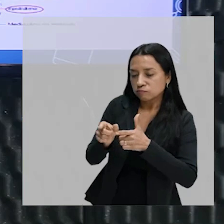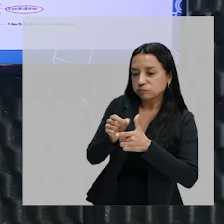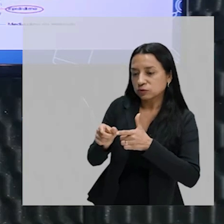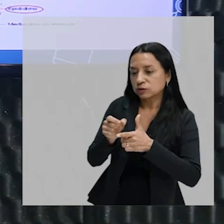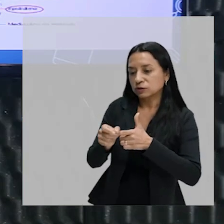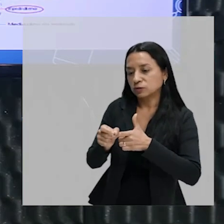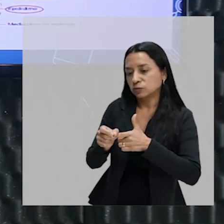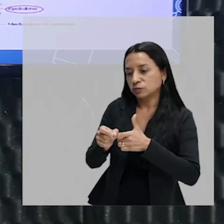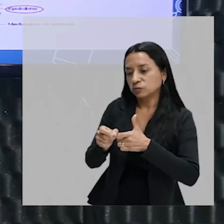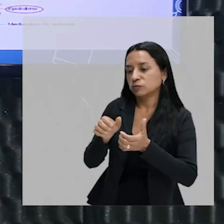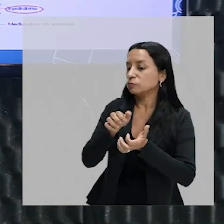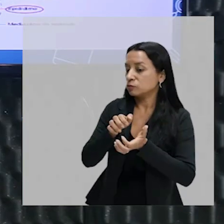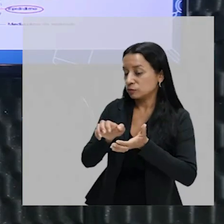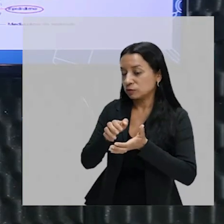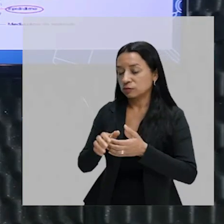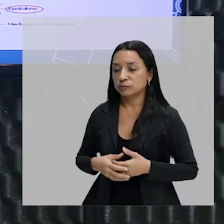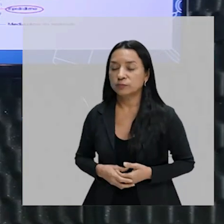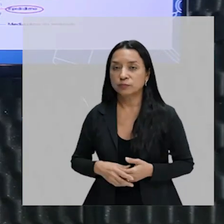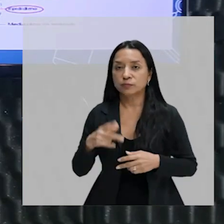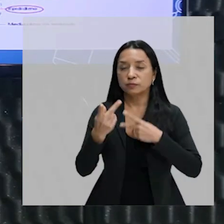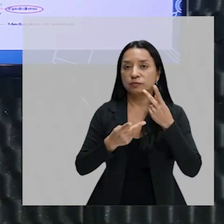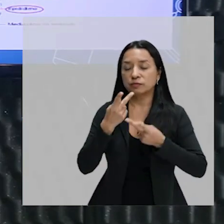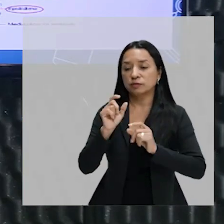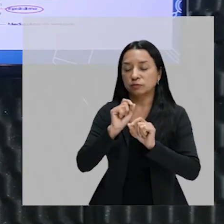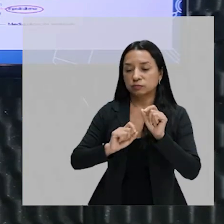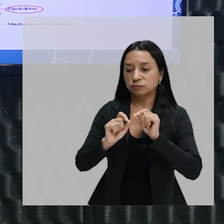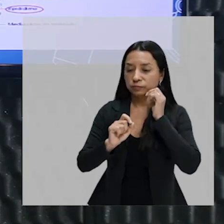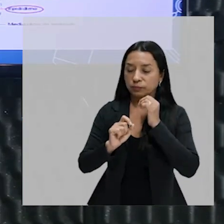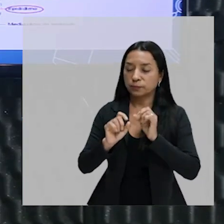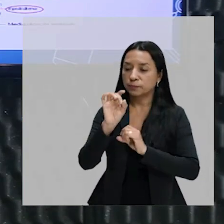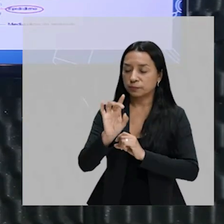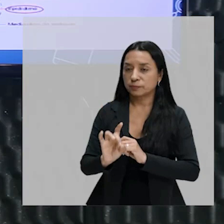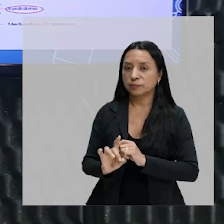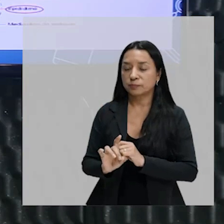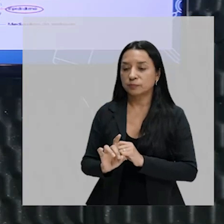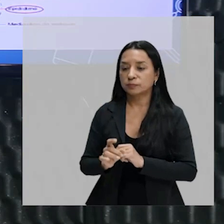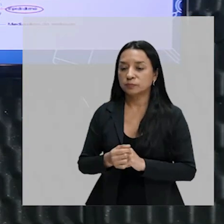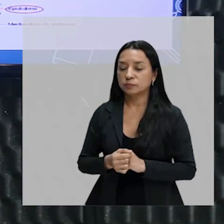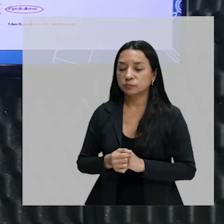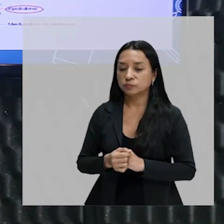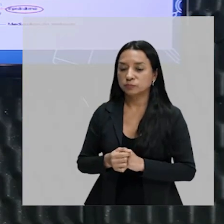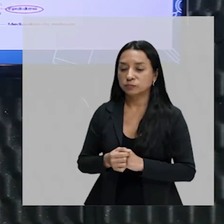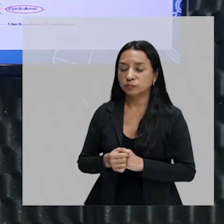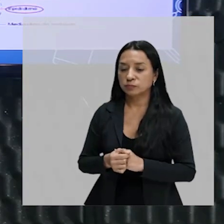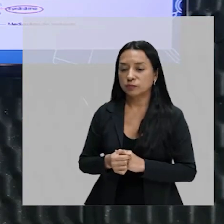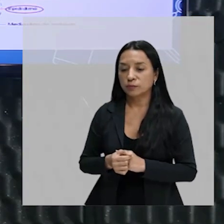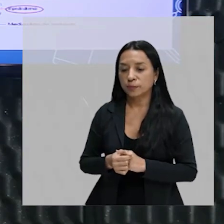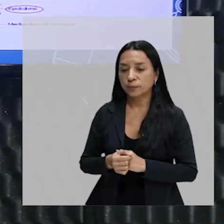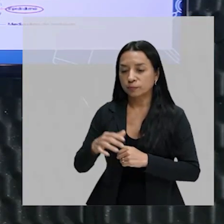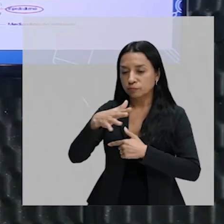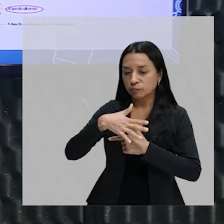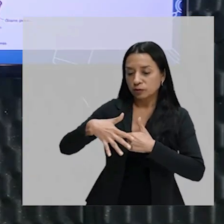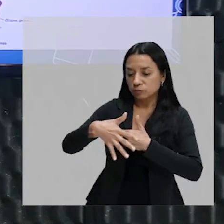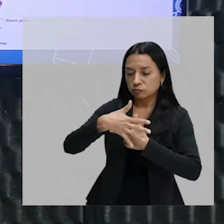enfim a gente vai falar pessoal vai dar uma especificada maior aqui na região aqui do